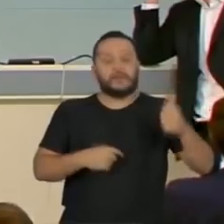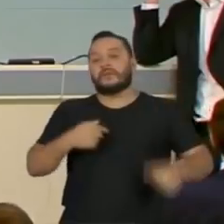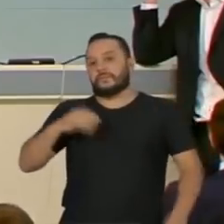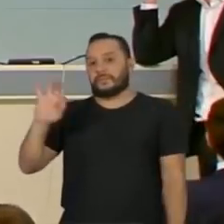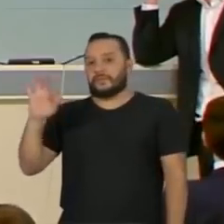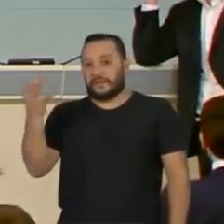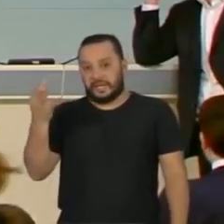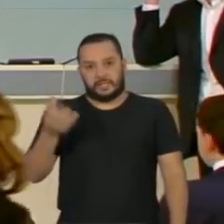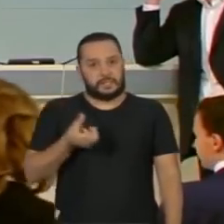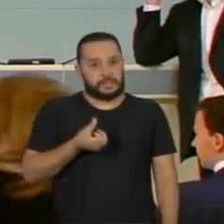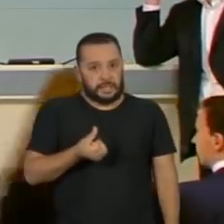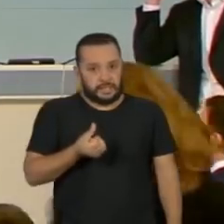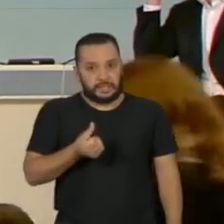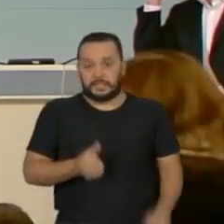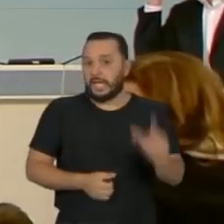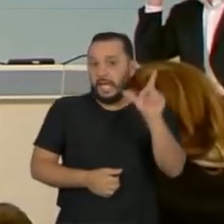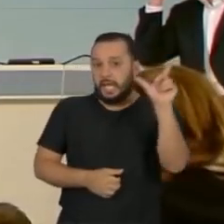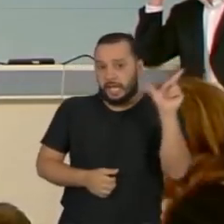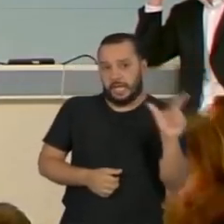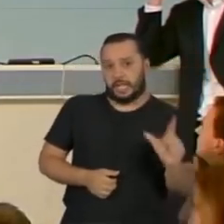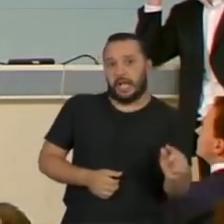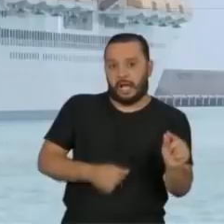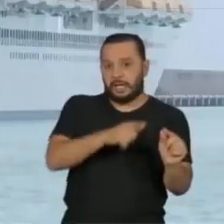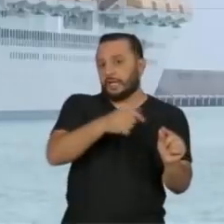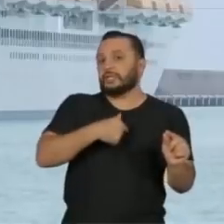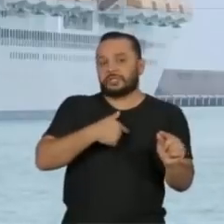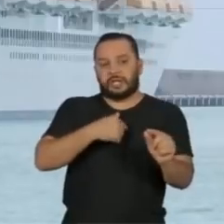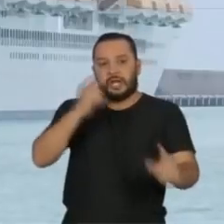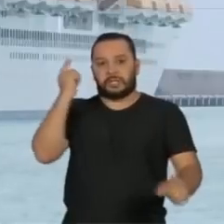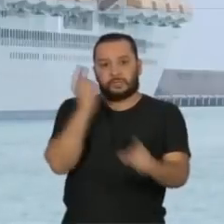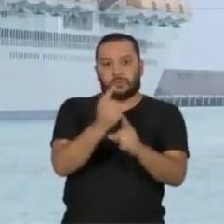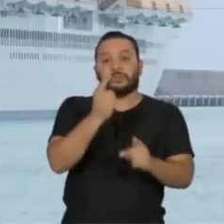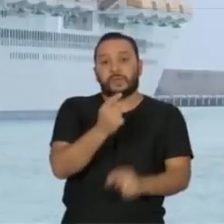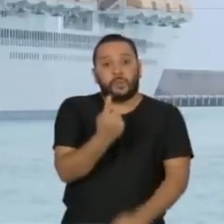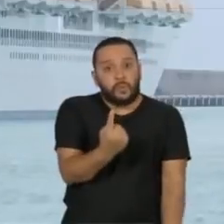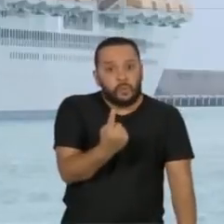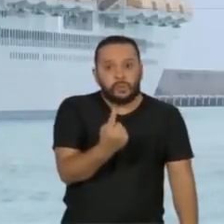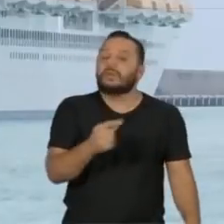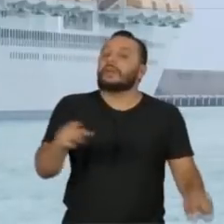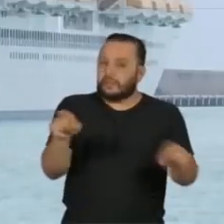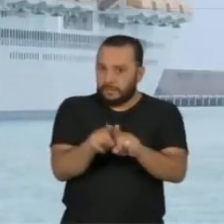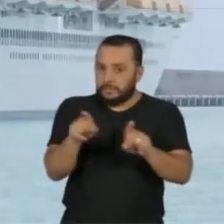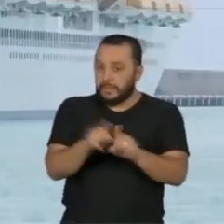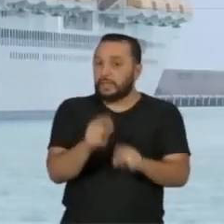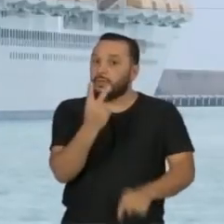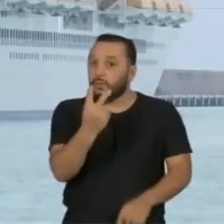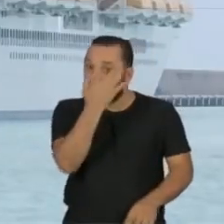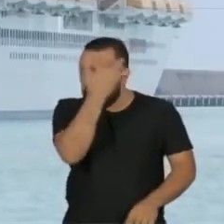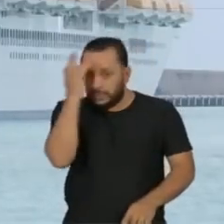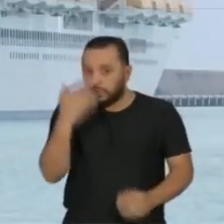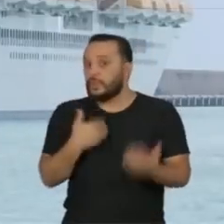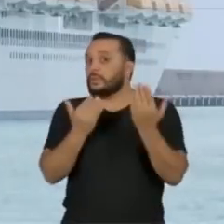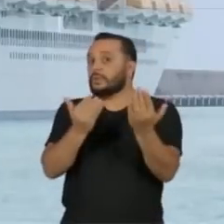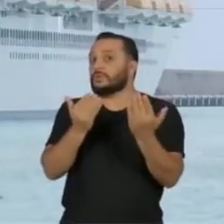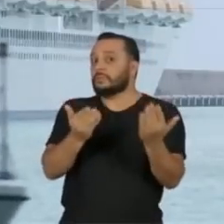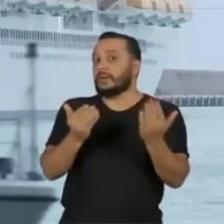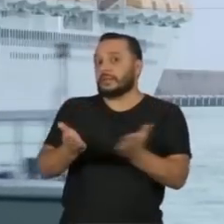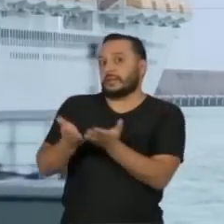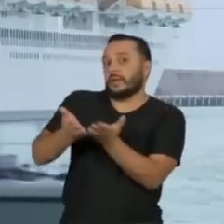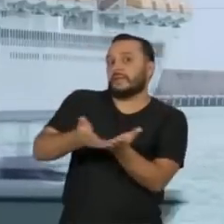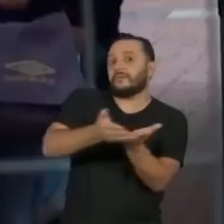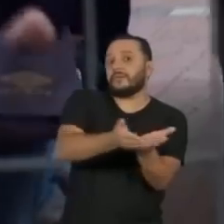A Itália identificou a primeira ocorrência do vírus e as 2 pessoas que estavam com suspeita num navio com 6